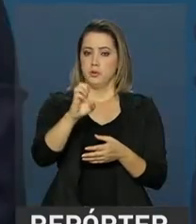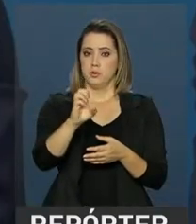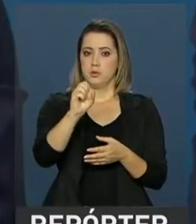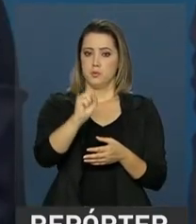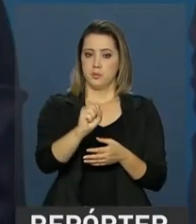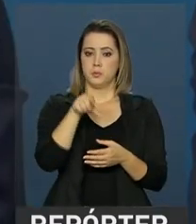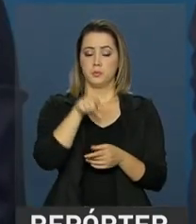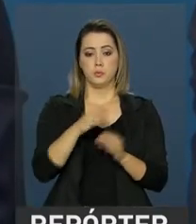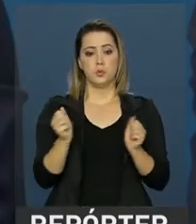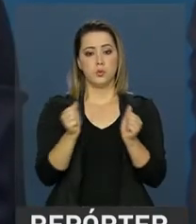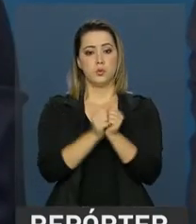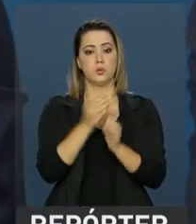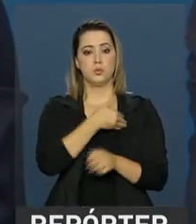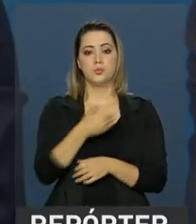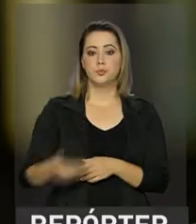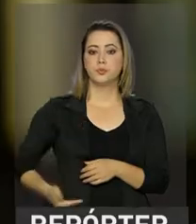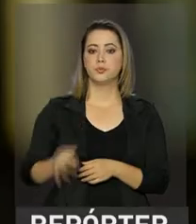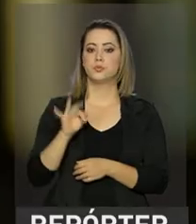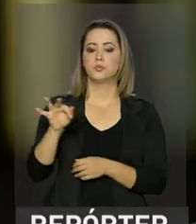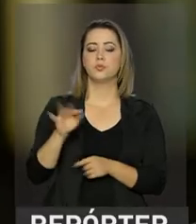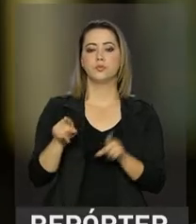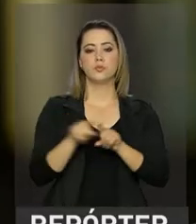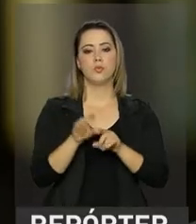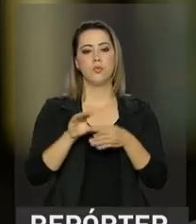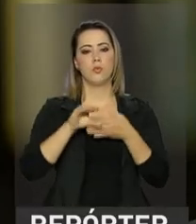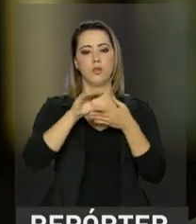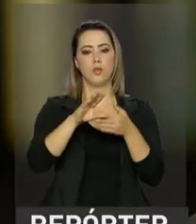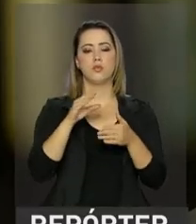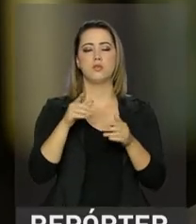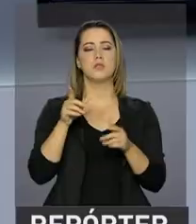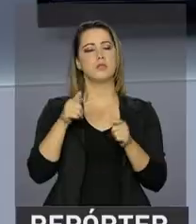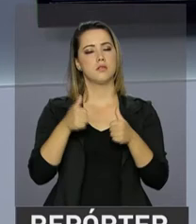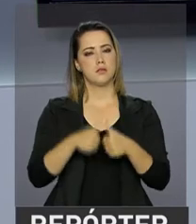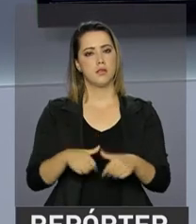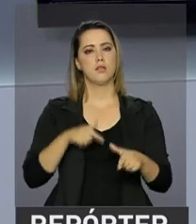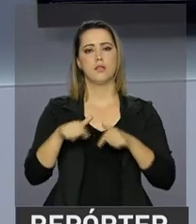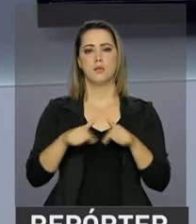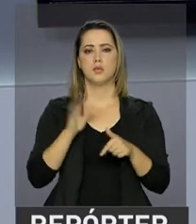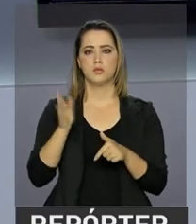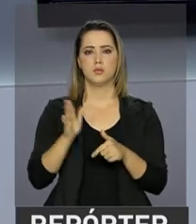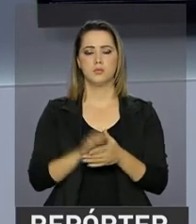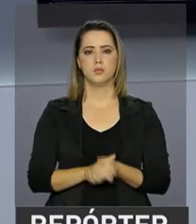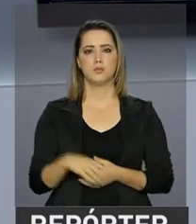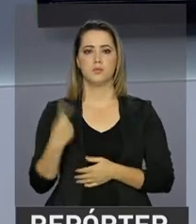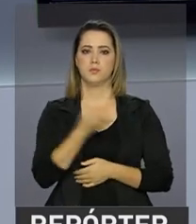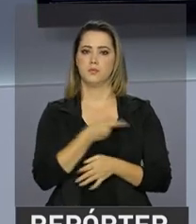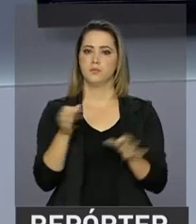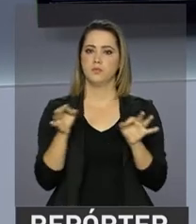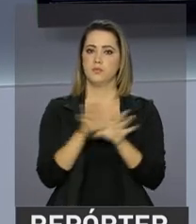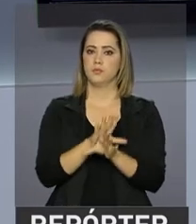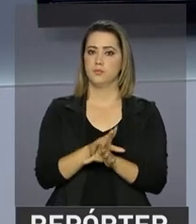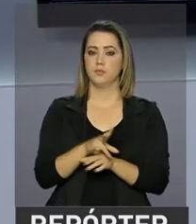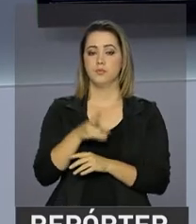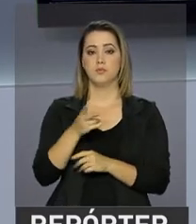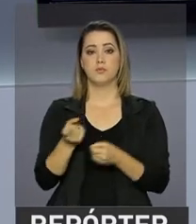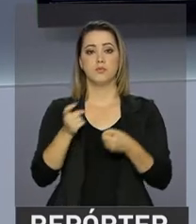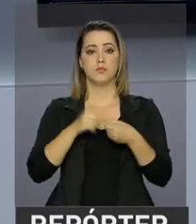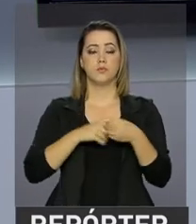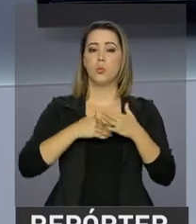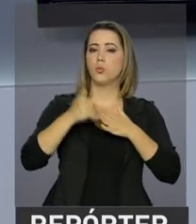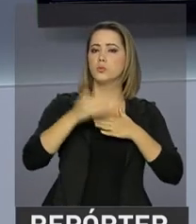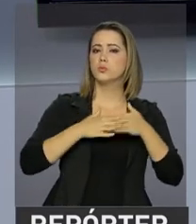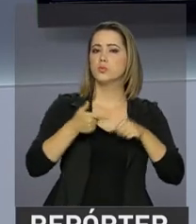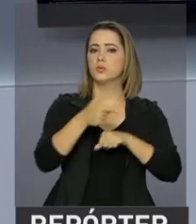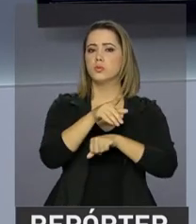junto ao governo federal o conselhão está agito vai ter nbr fica por aqui voltamos a